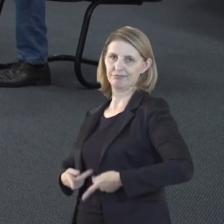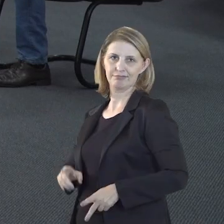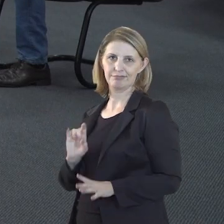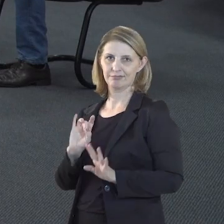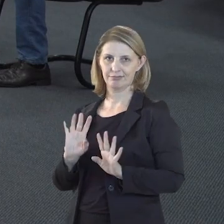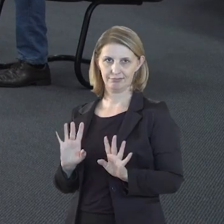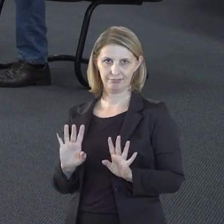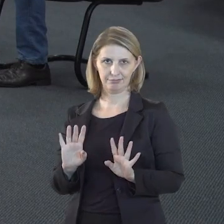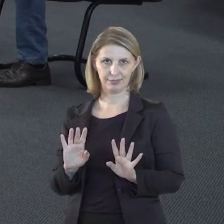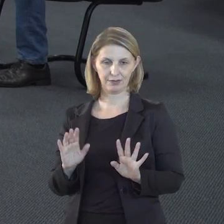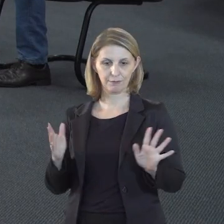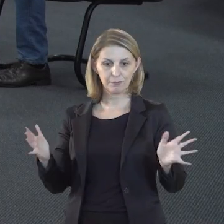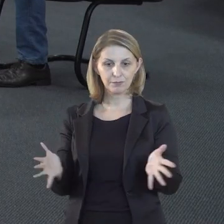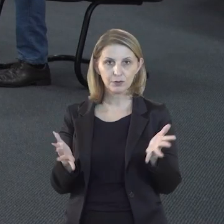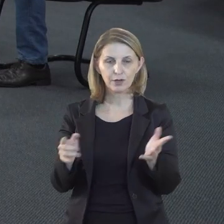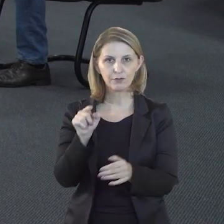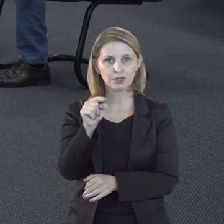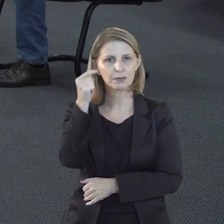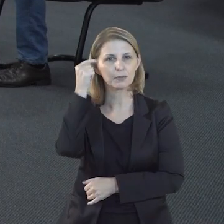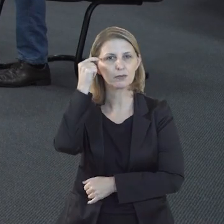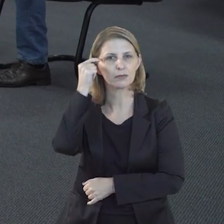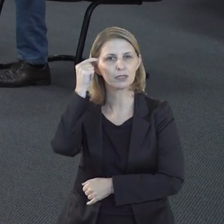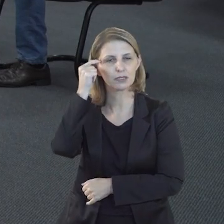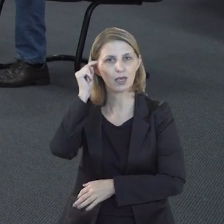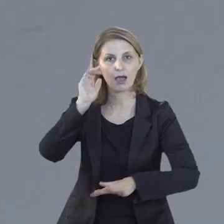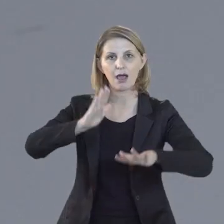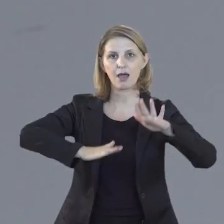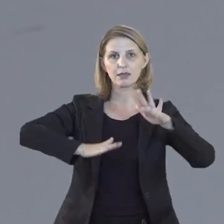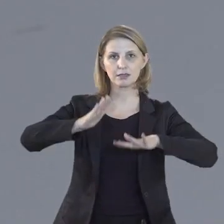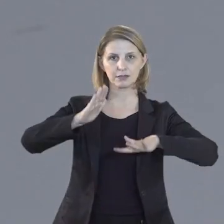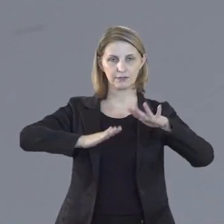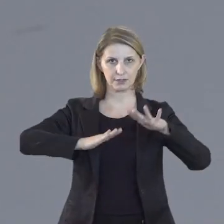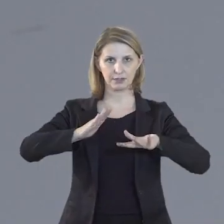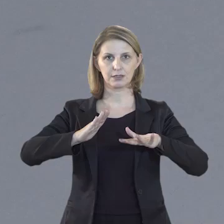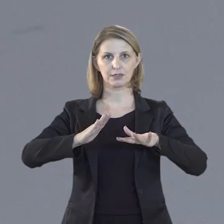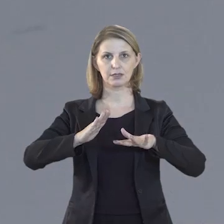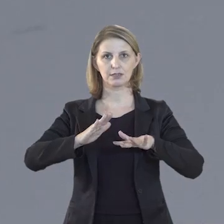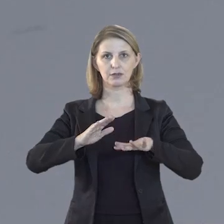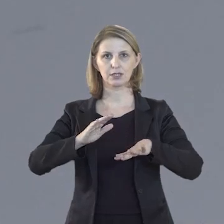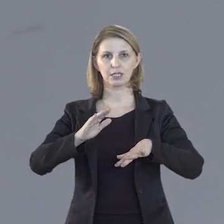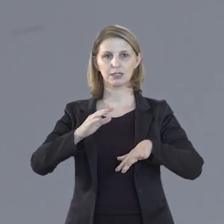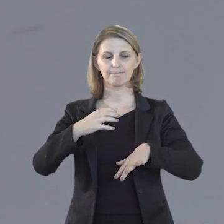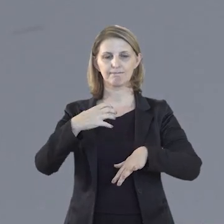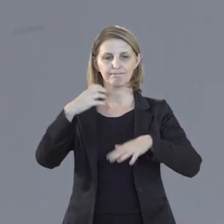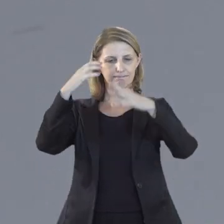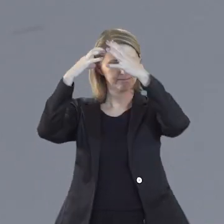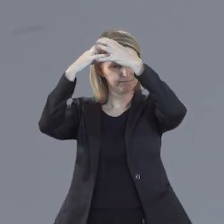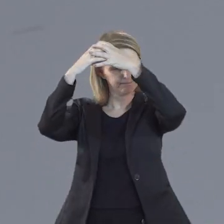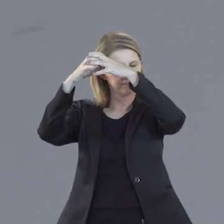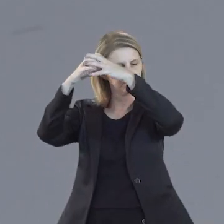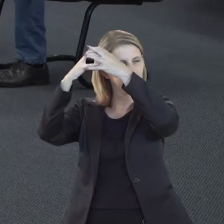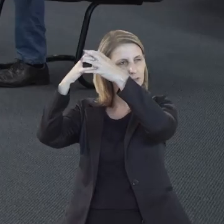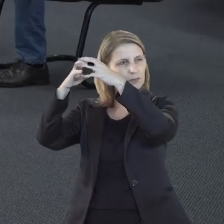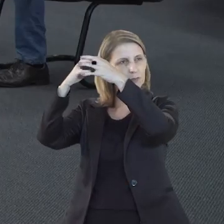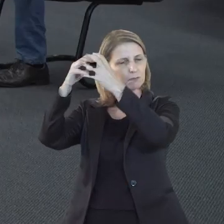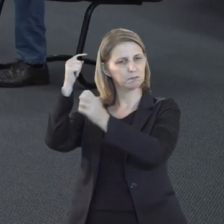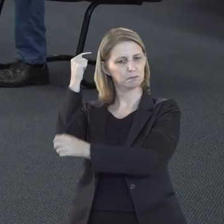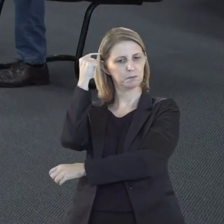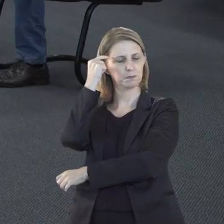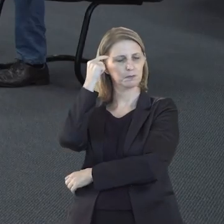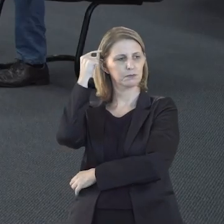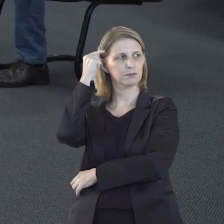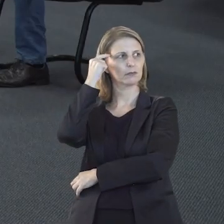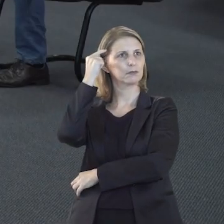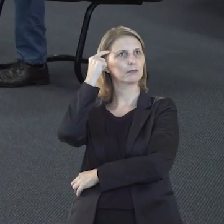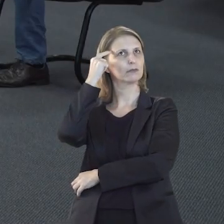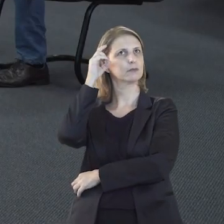um outro humano seja apenas um humano. O que eu quero provocar a pensar é que muitas